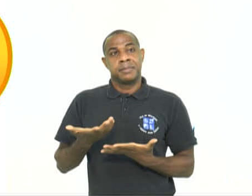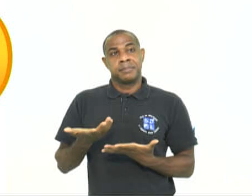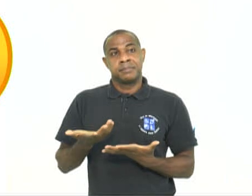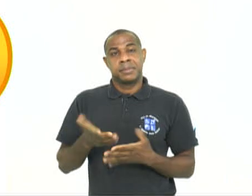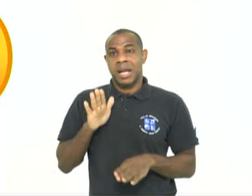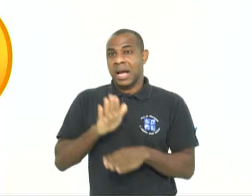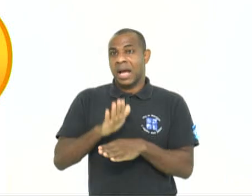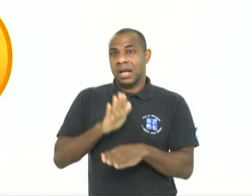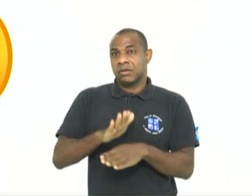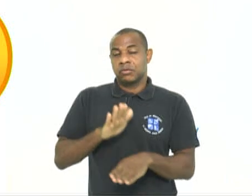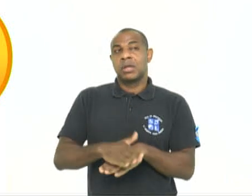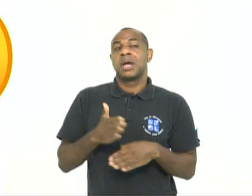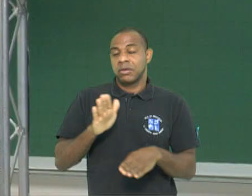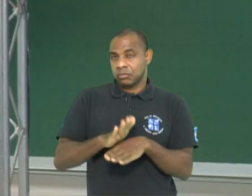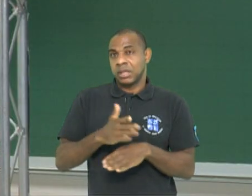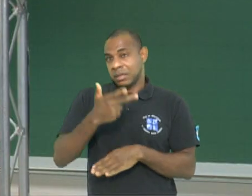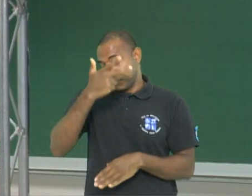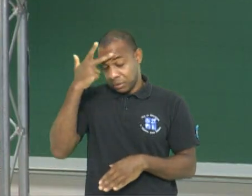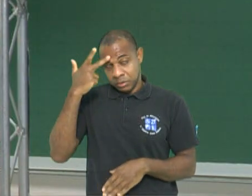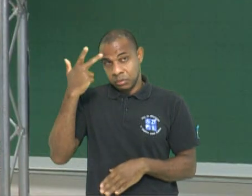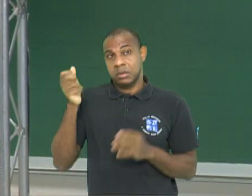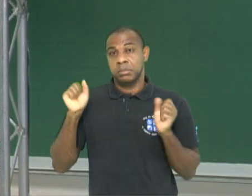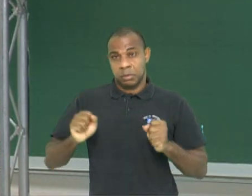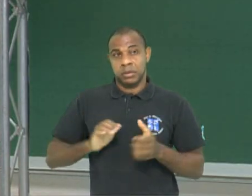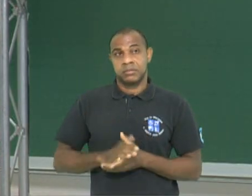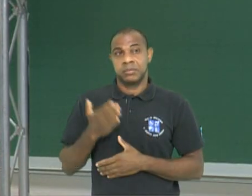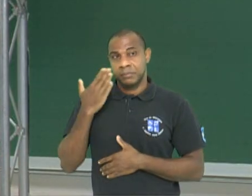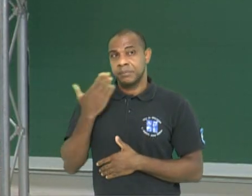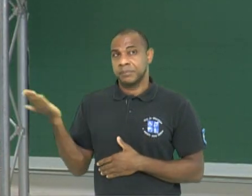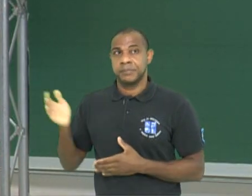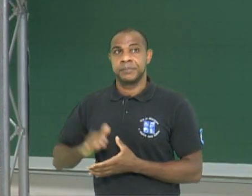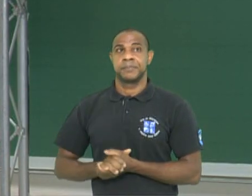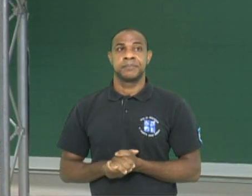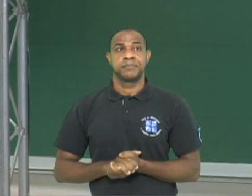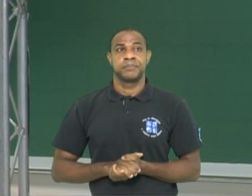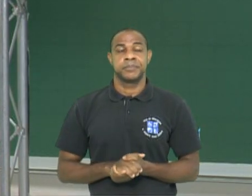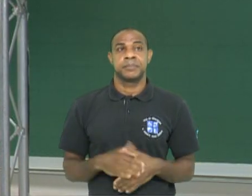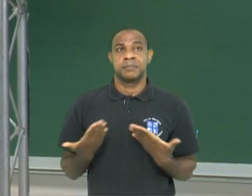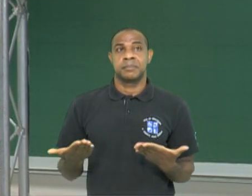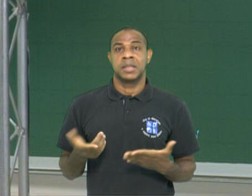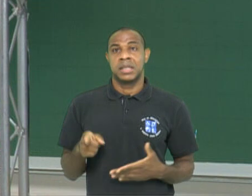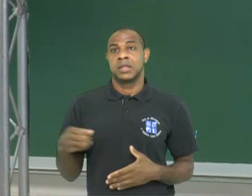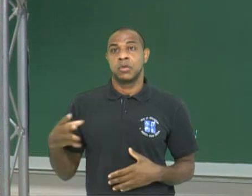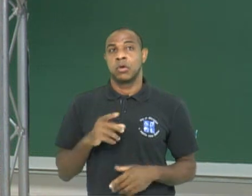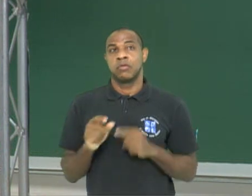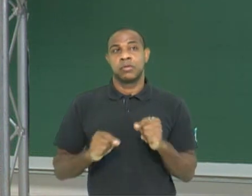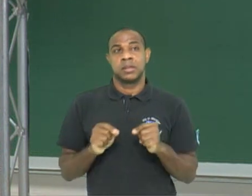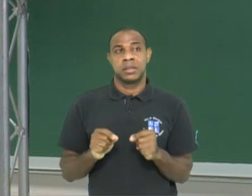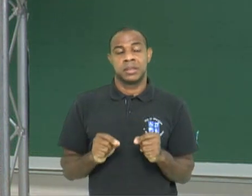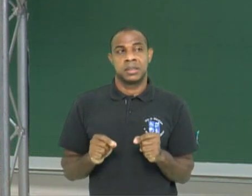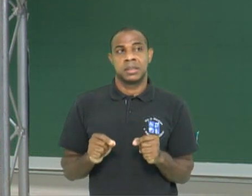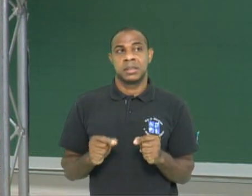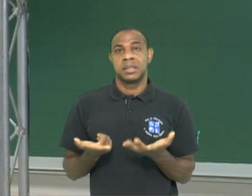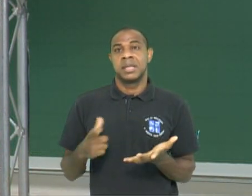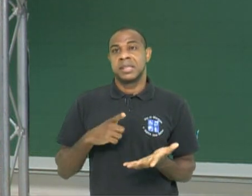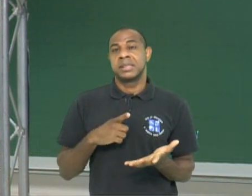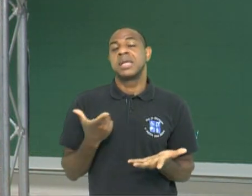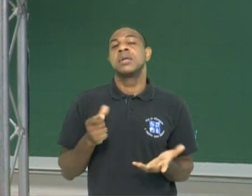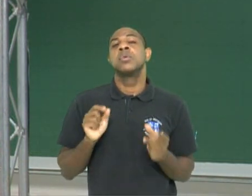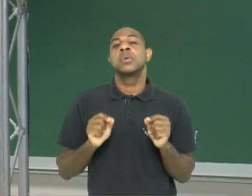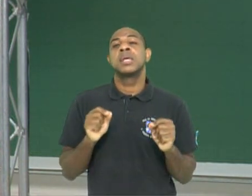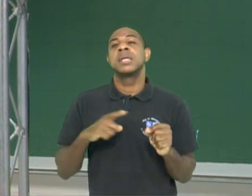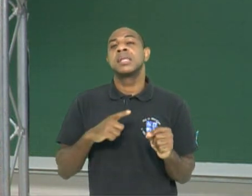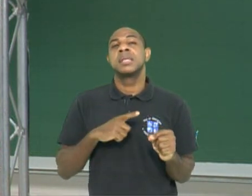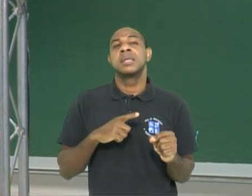que têm deficiência no fator 9, né, especificamente ali para o fator 9. Né? Esse novo fármaco, agora bem menos, né, ele